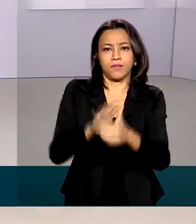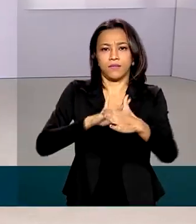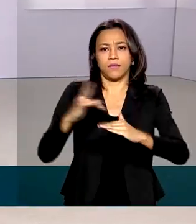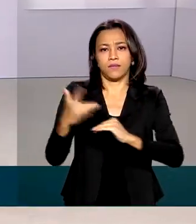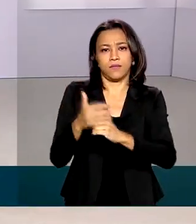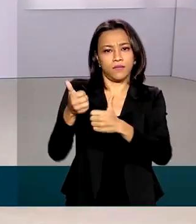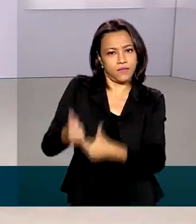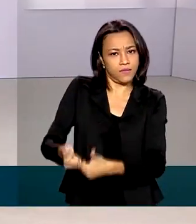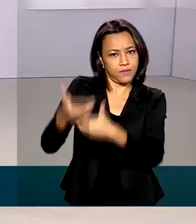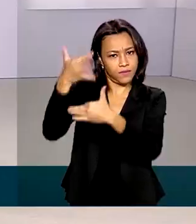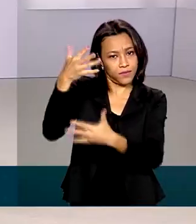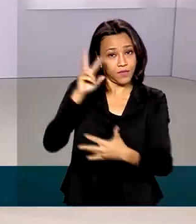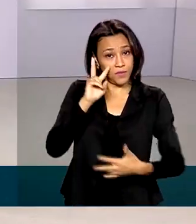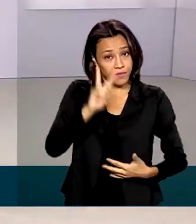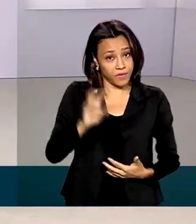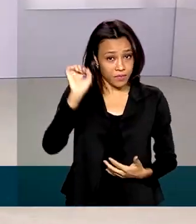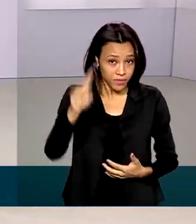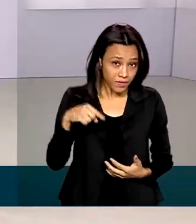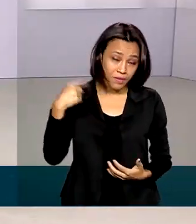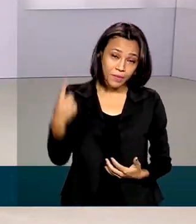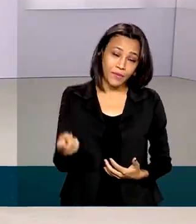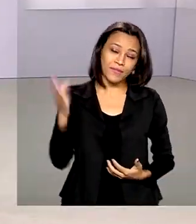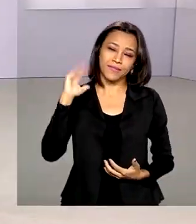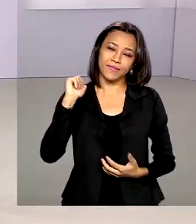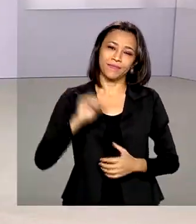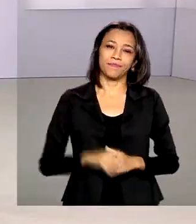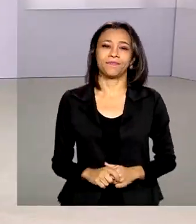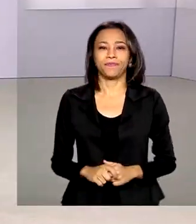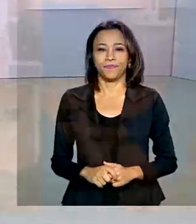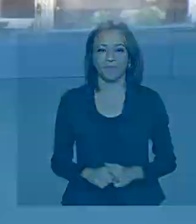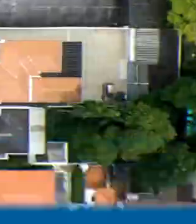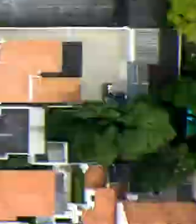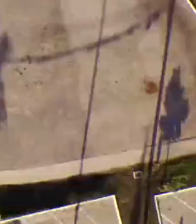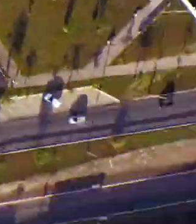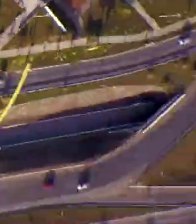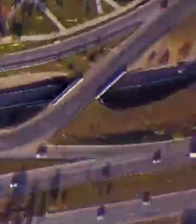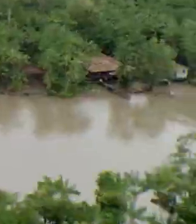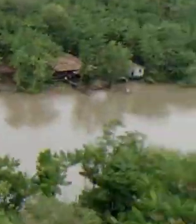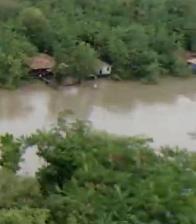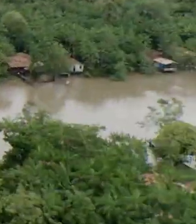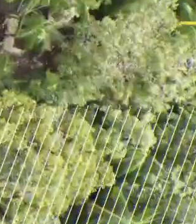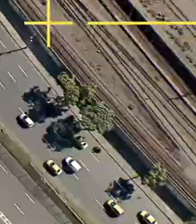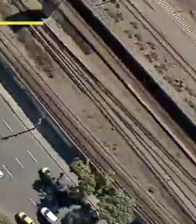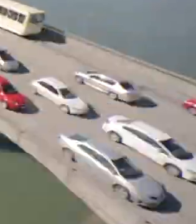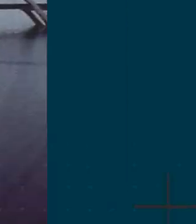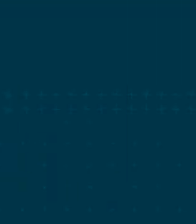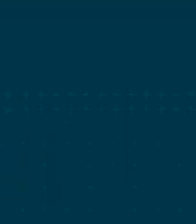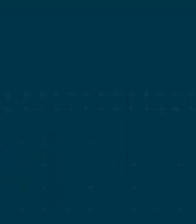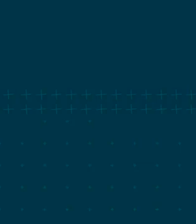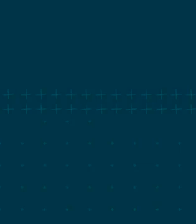nossas redes sociais nos vemos na próxima edição então até lá e aí